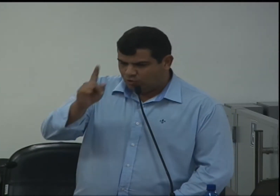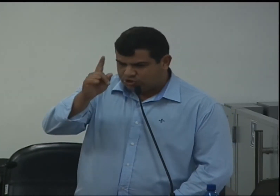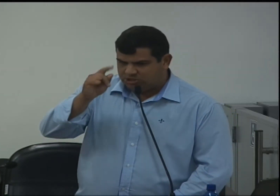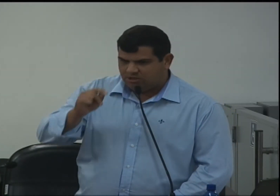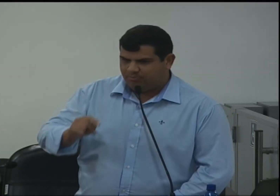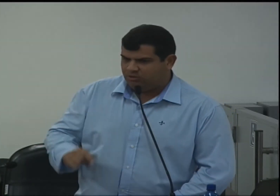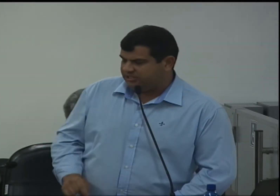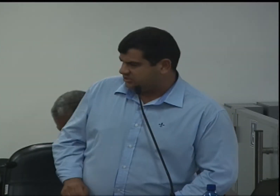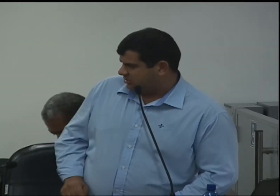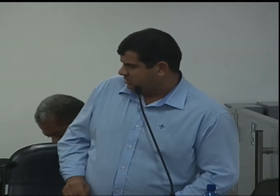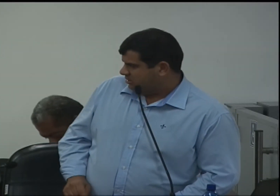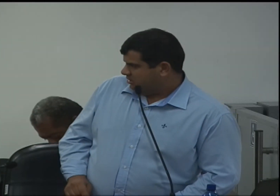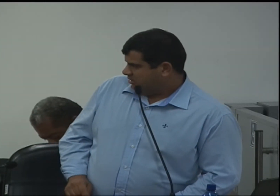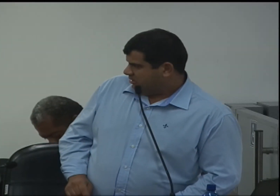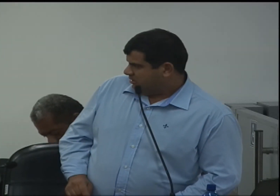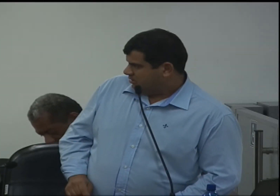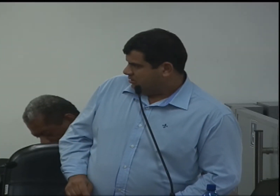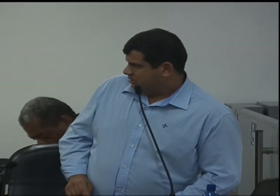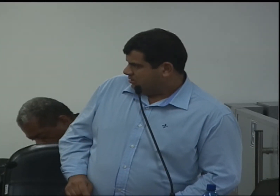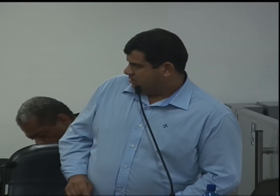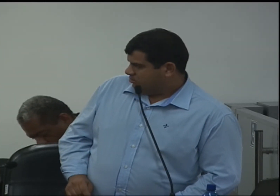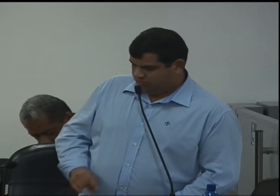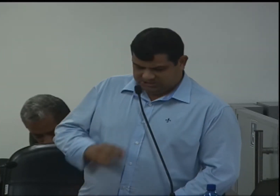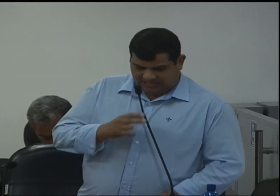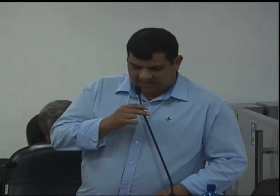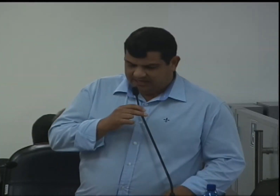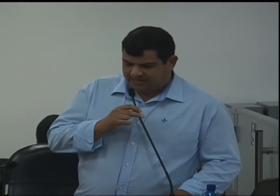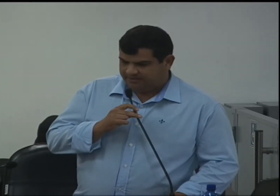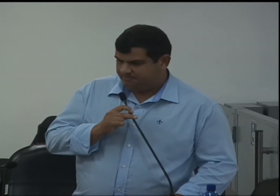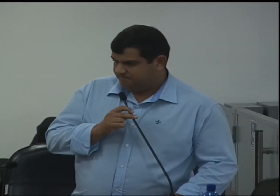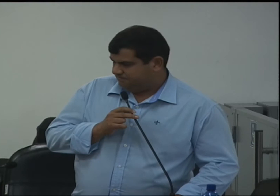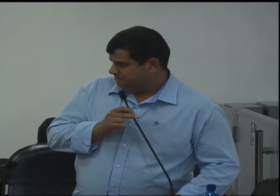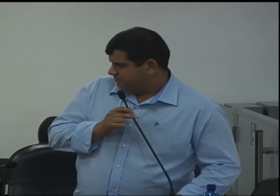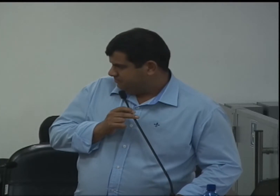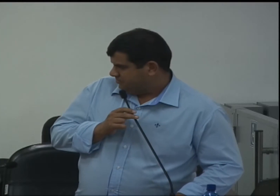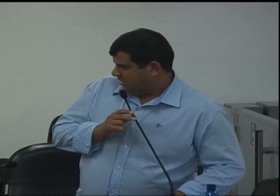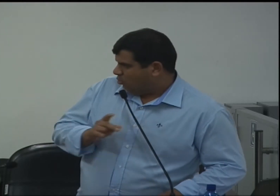Bolsonaro trocou tiro com a polícia. No Instagram,